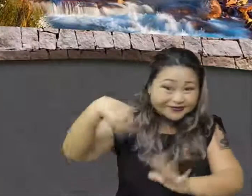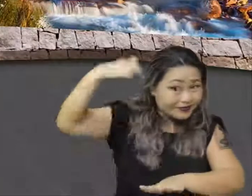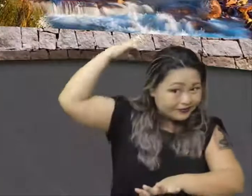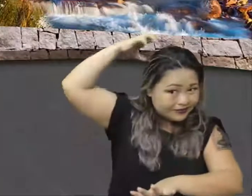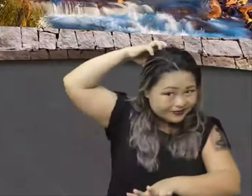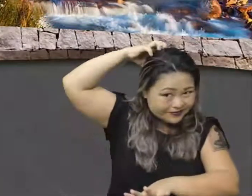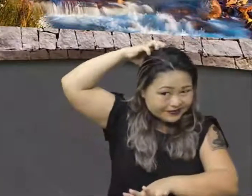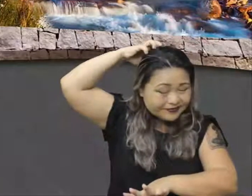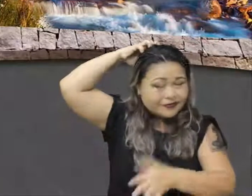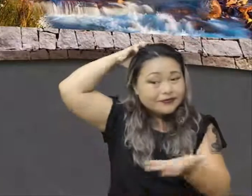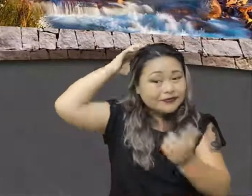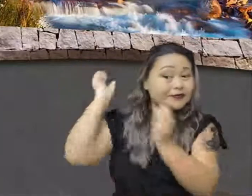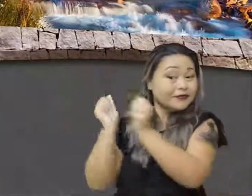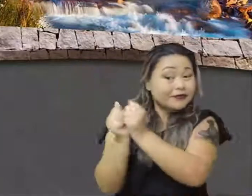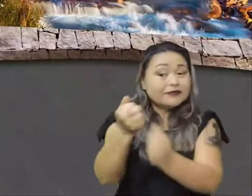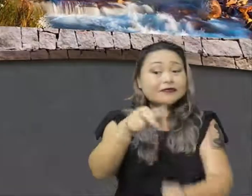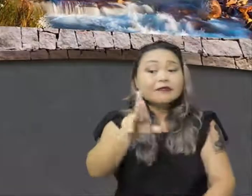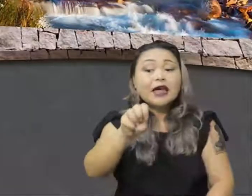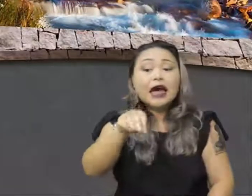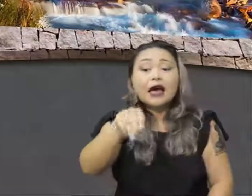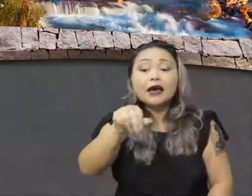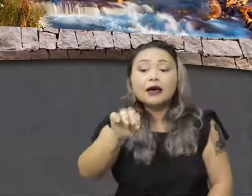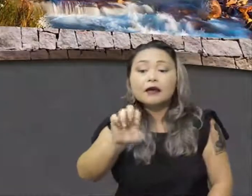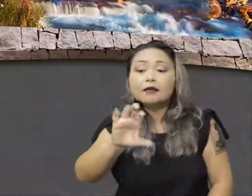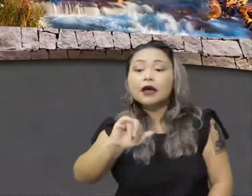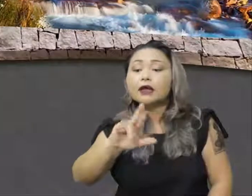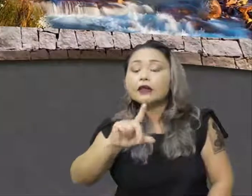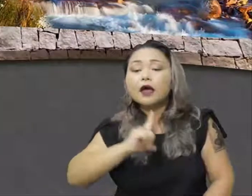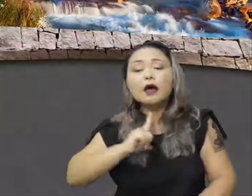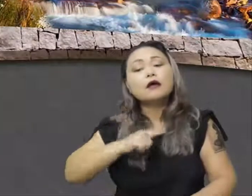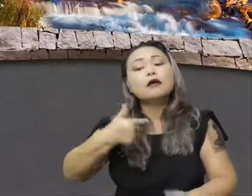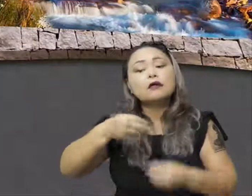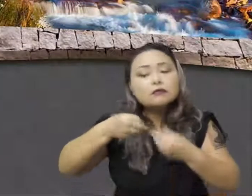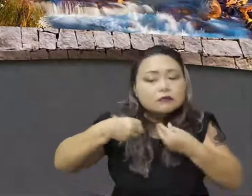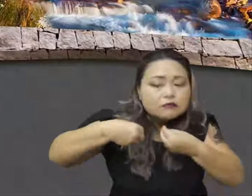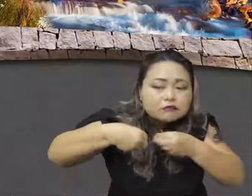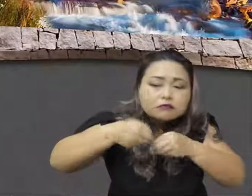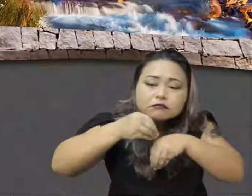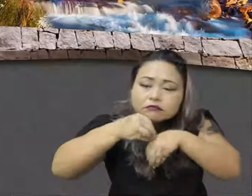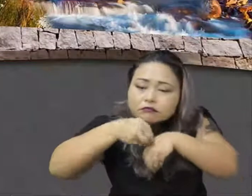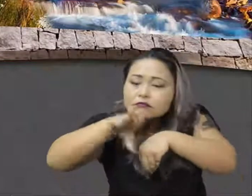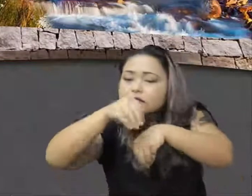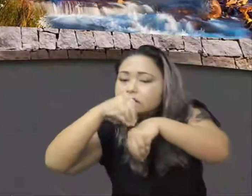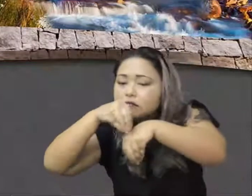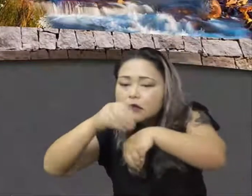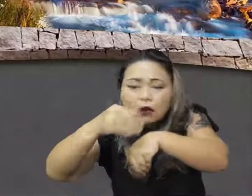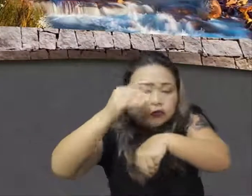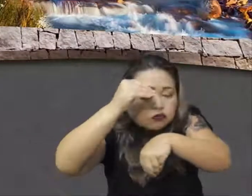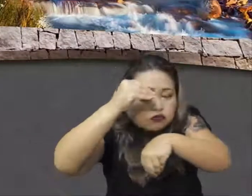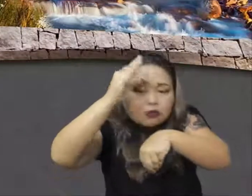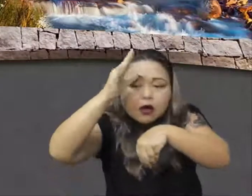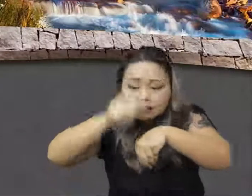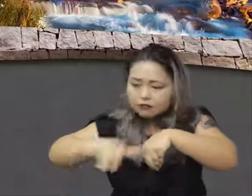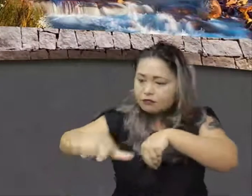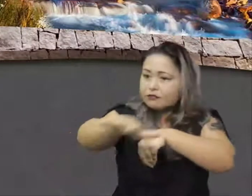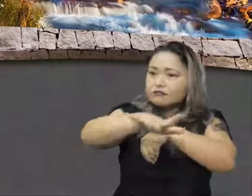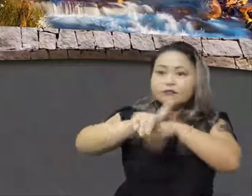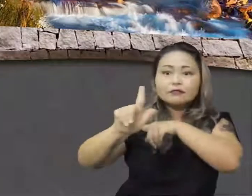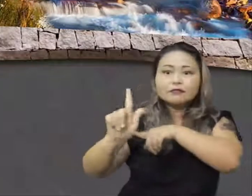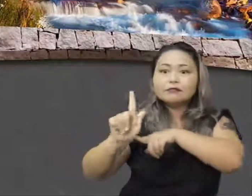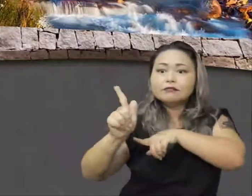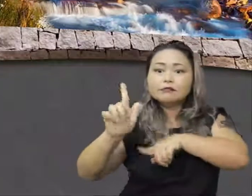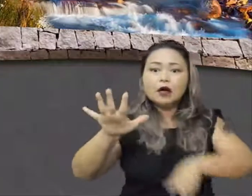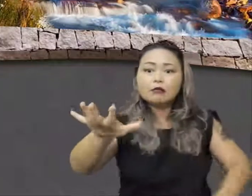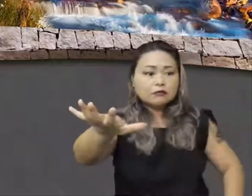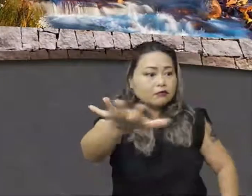com o professor Arimateia iremos levar até vocês mais um pouco de conhecimento geográfico nesse